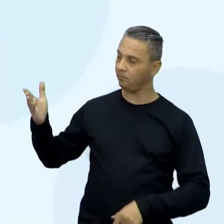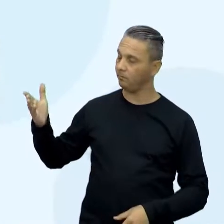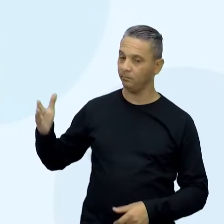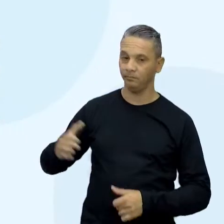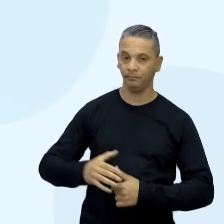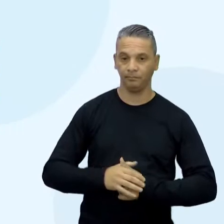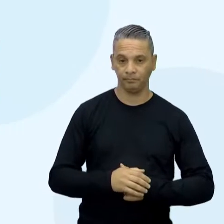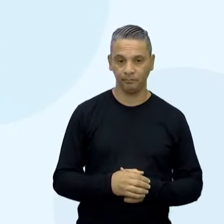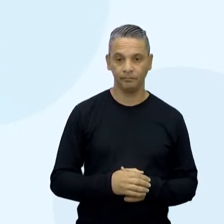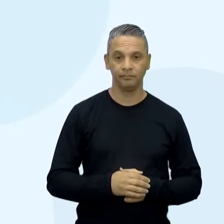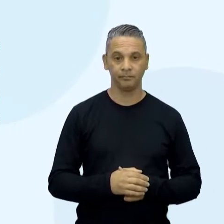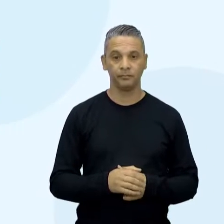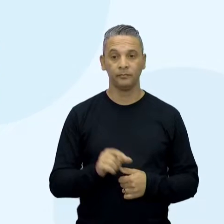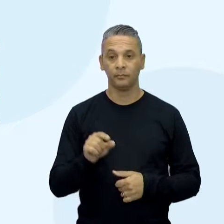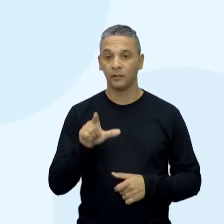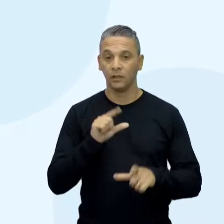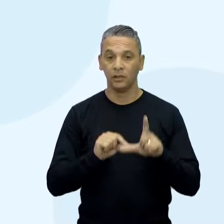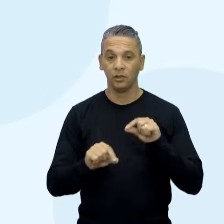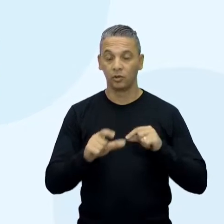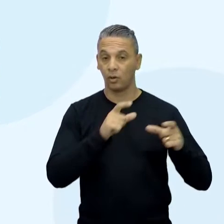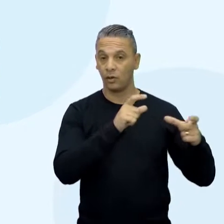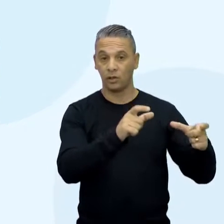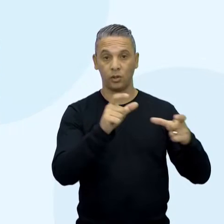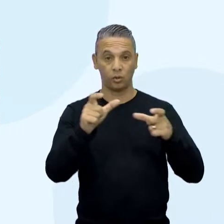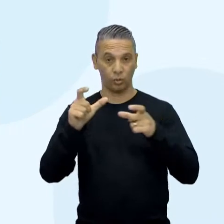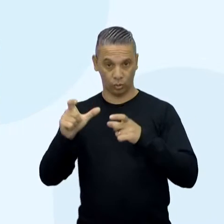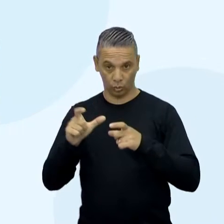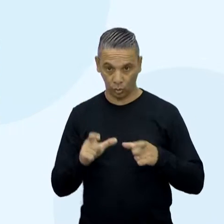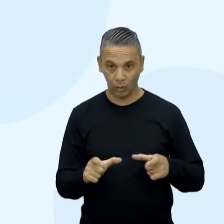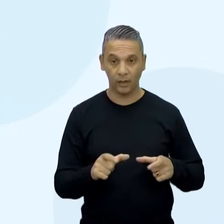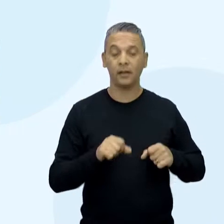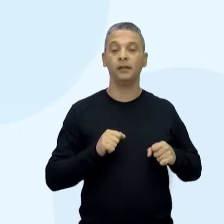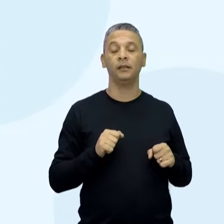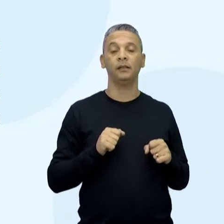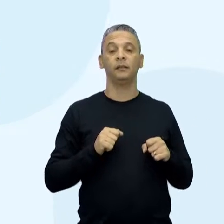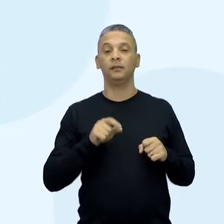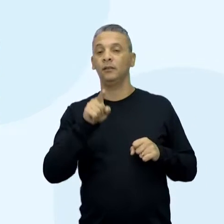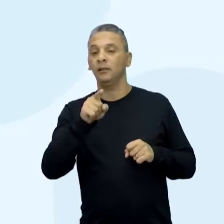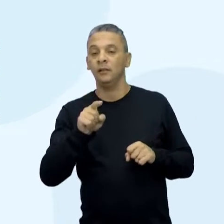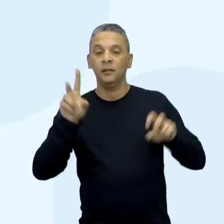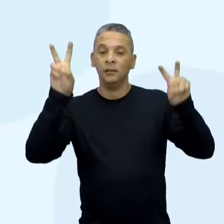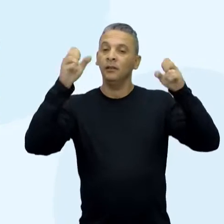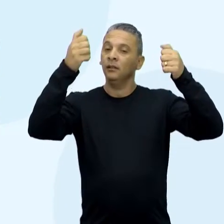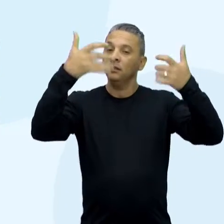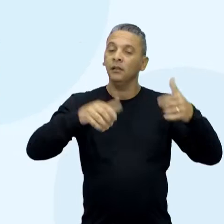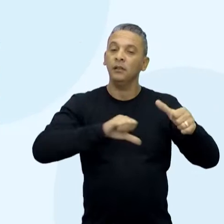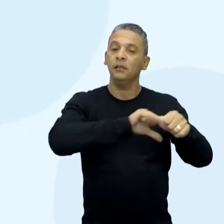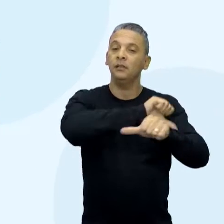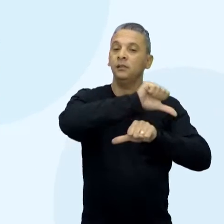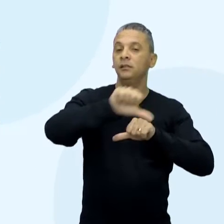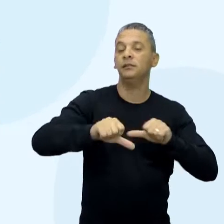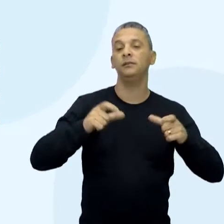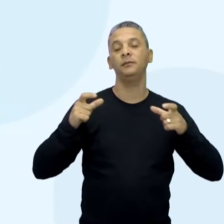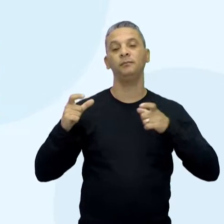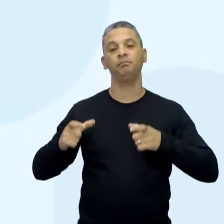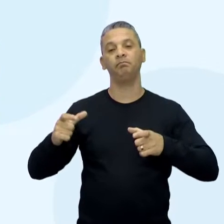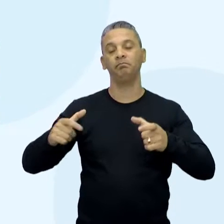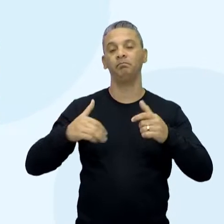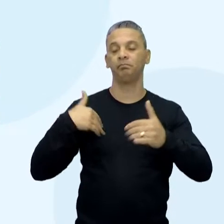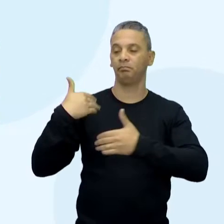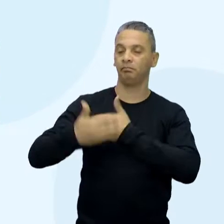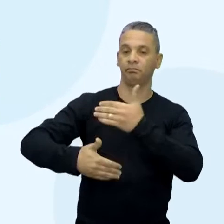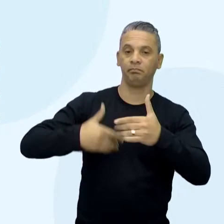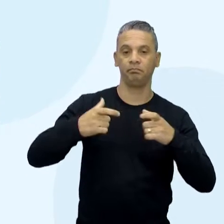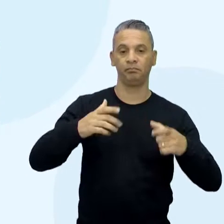Então você escolhe, né, um espaço de vivência na atividade 2 e você vai falar sobre as transformações que ocorreram